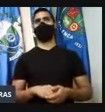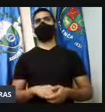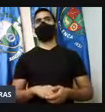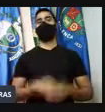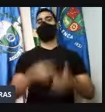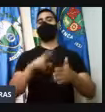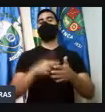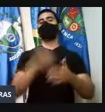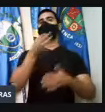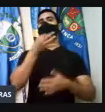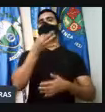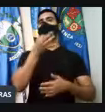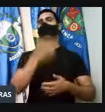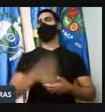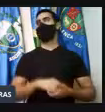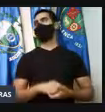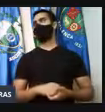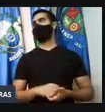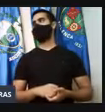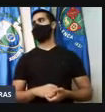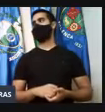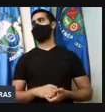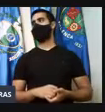Leitura dos pareceres.